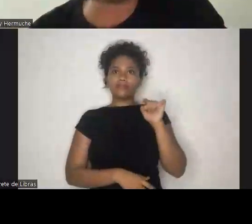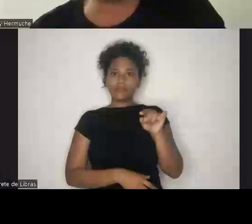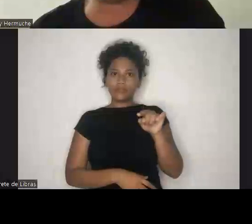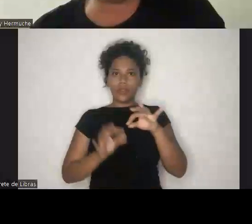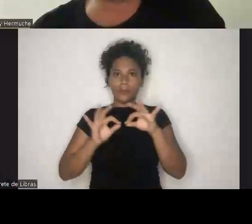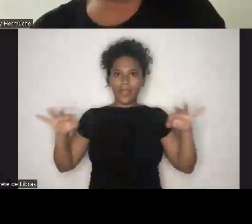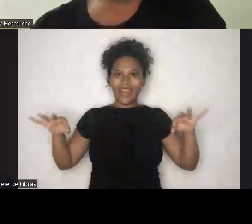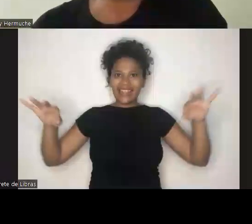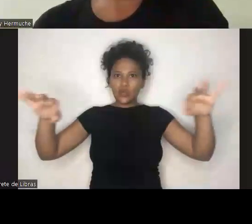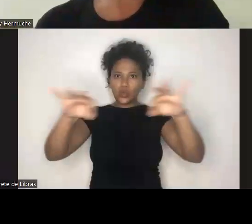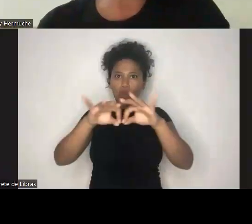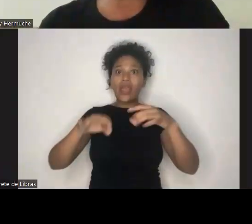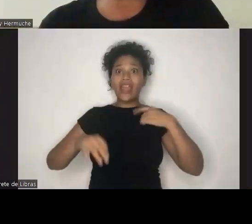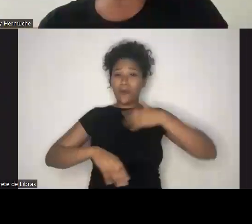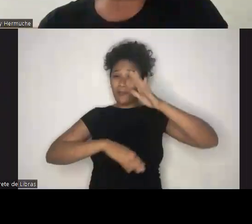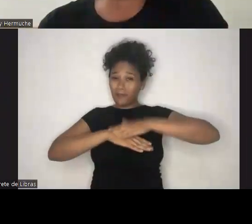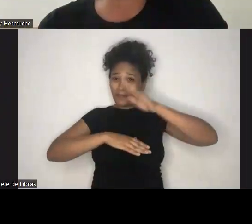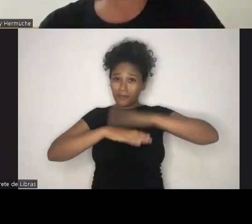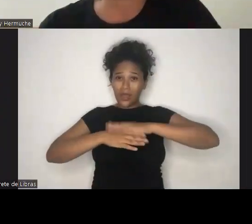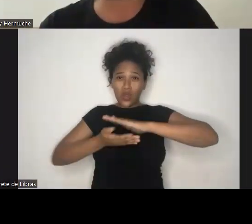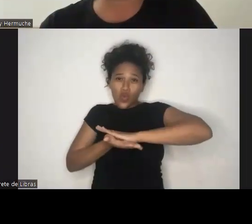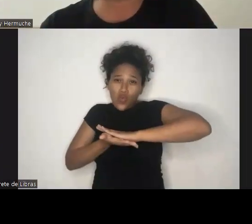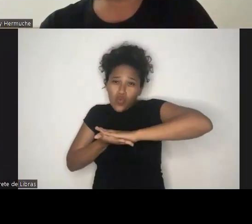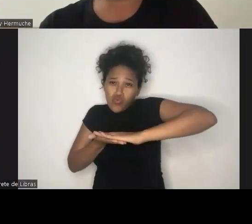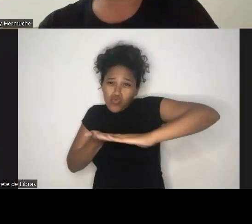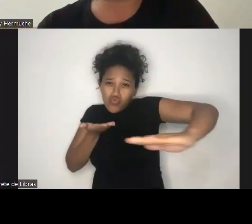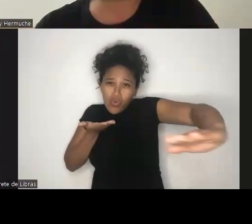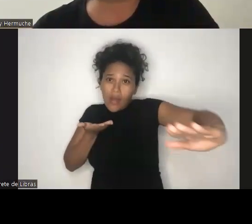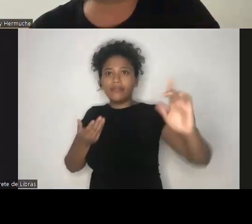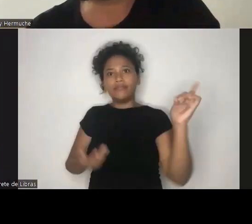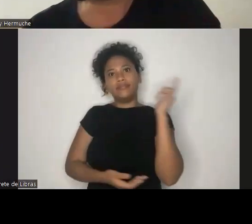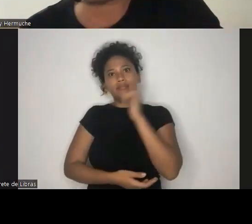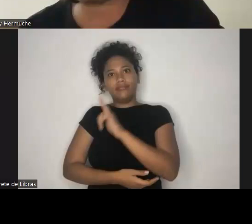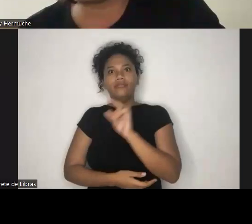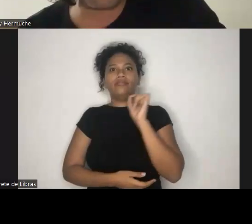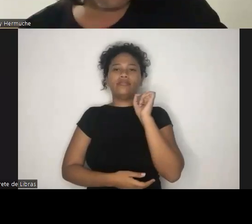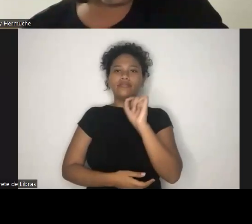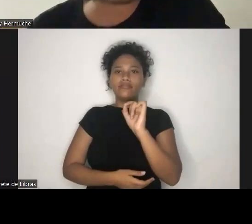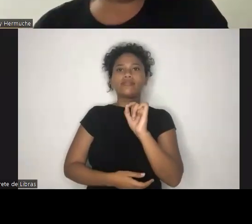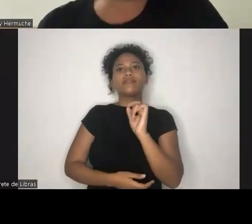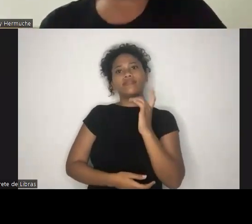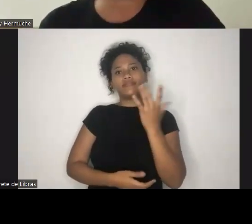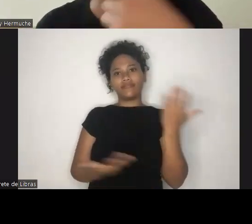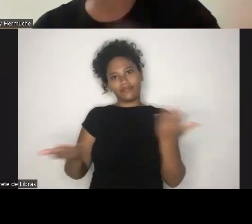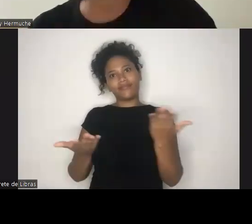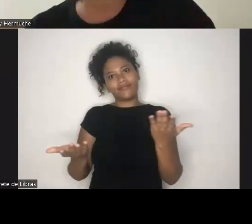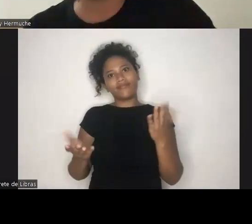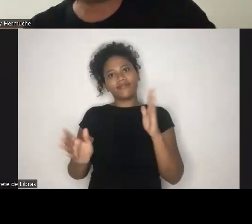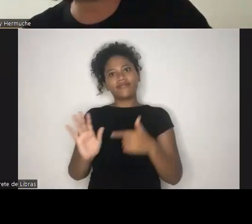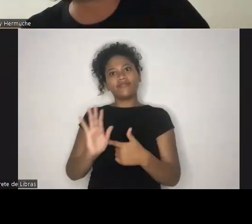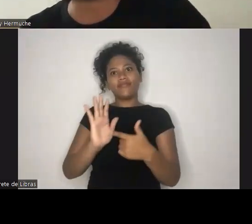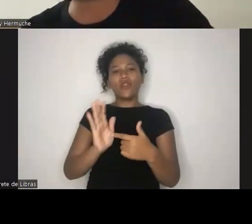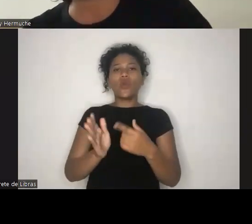construindo um piso para a gente chegar nesse resultado a gente começou a construirmos Totens mas a gente